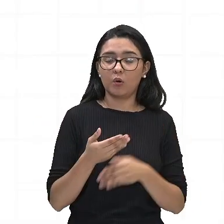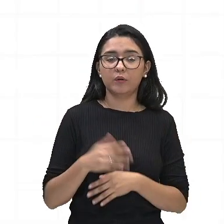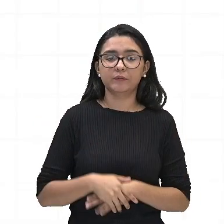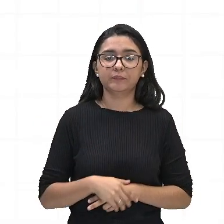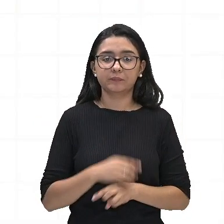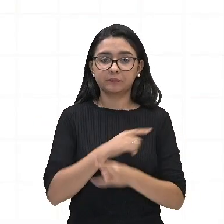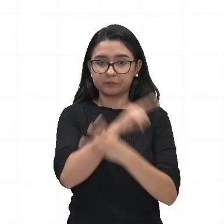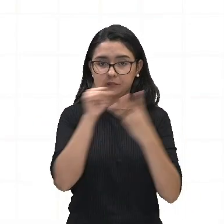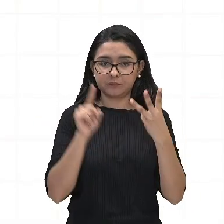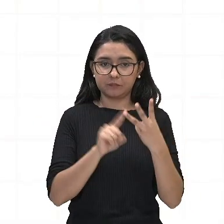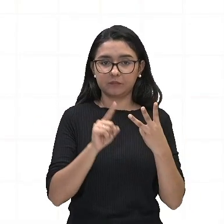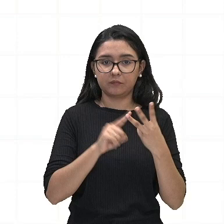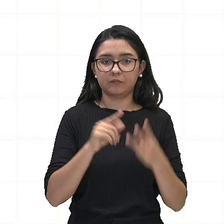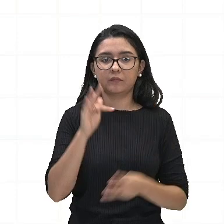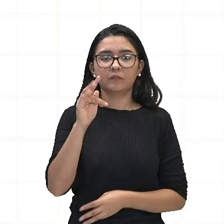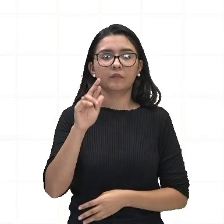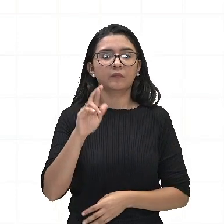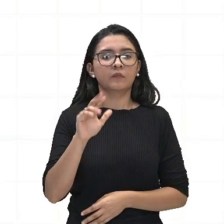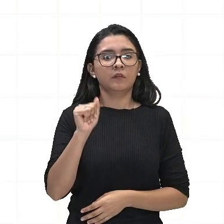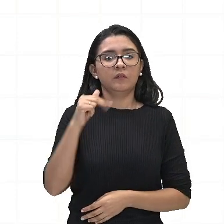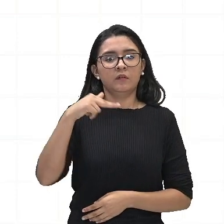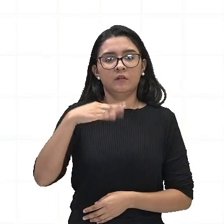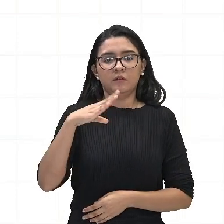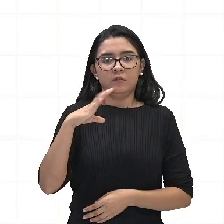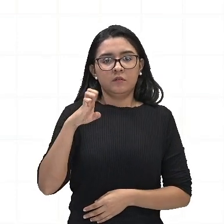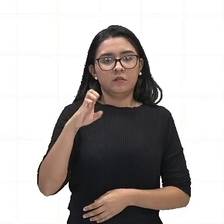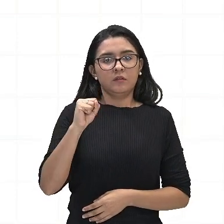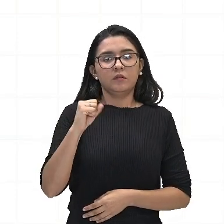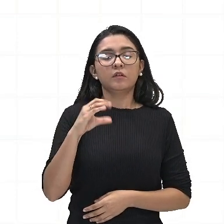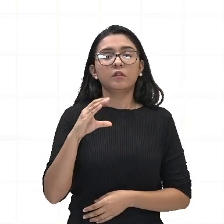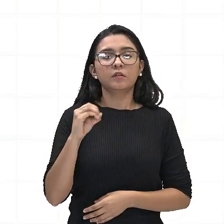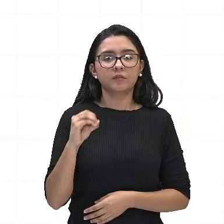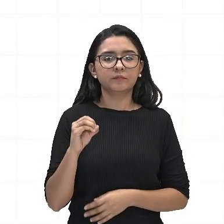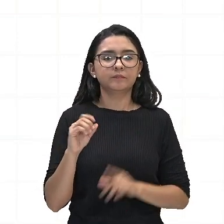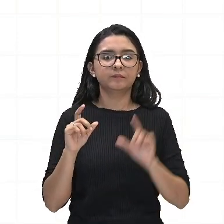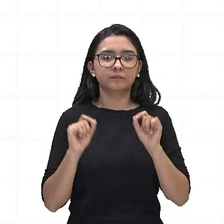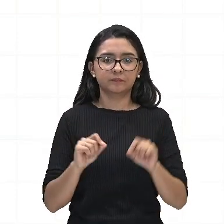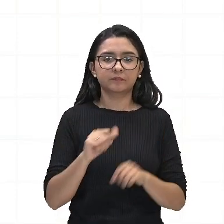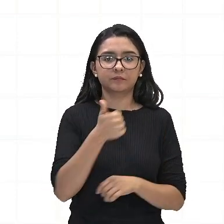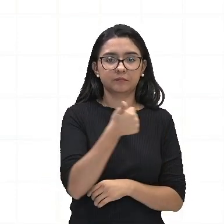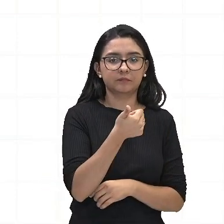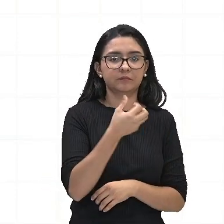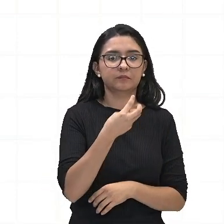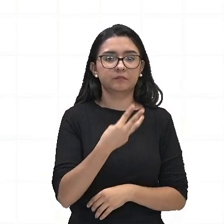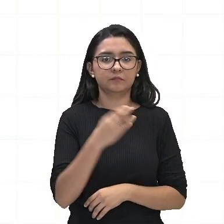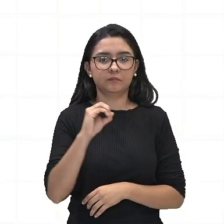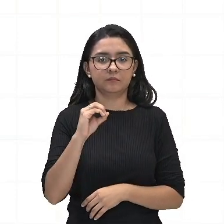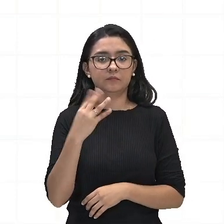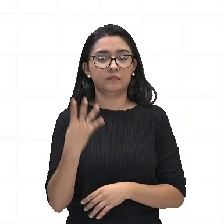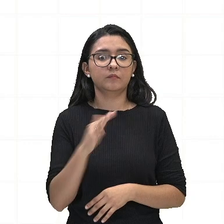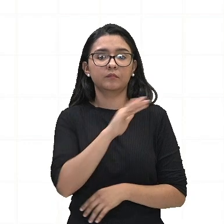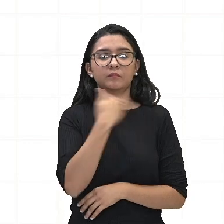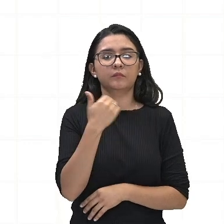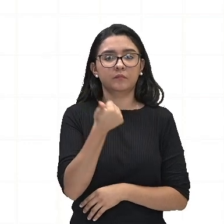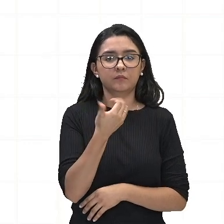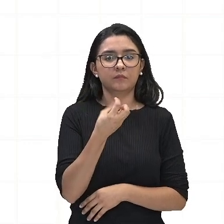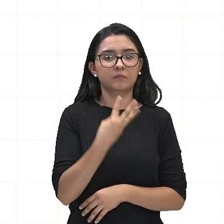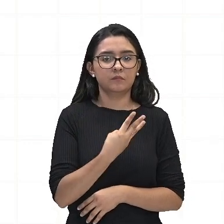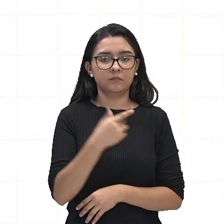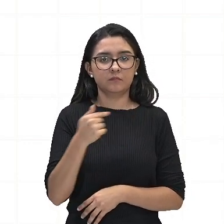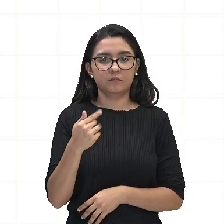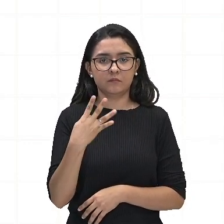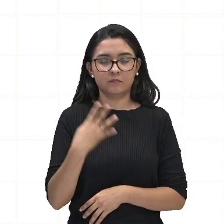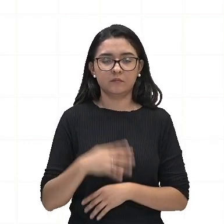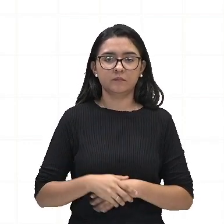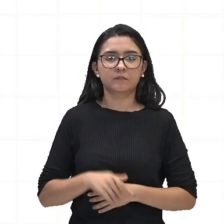Petrarca, 1304 a 1374, o ano do seu nascimento e o ano da sua morte. Precursor